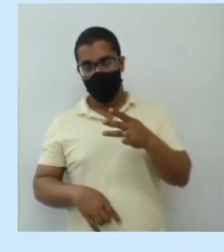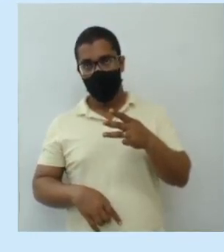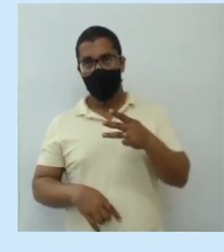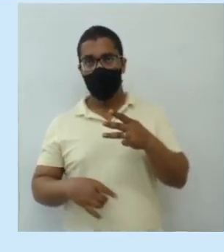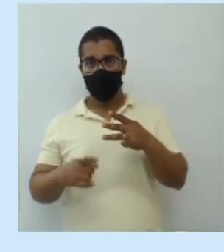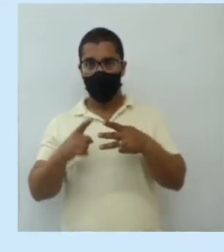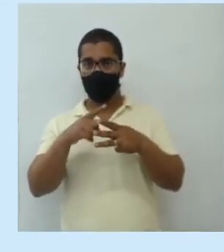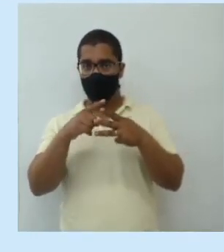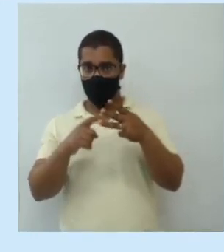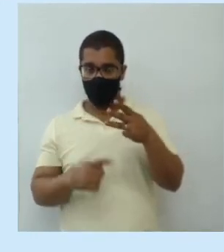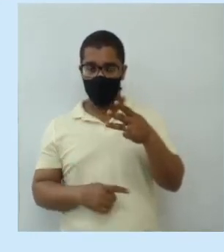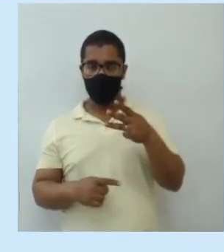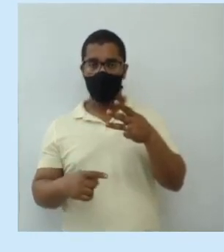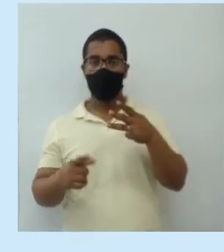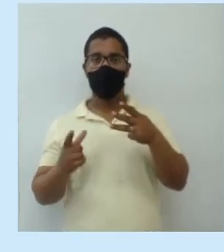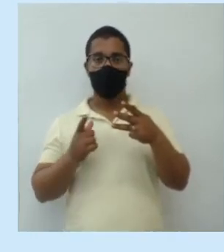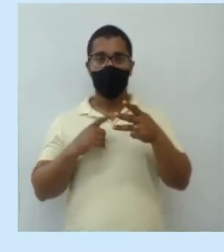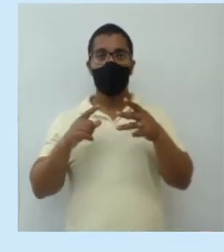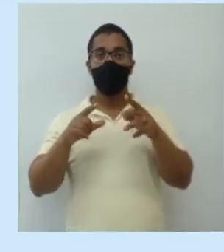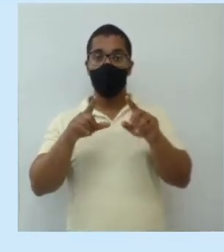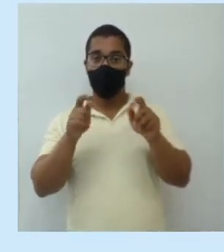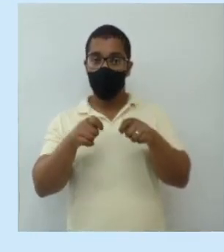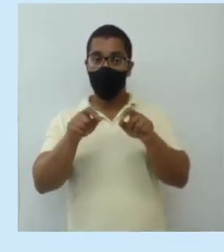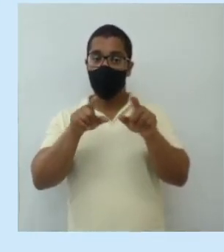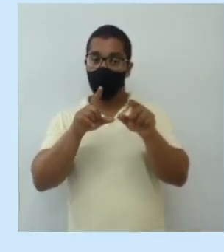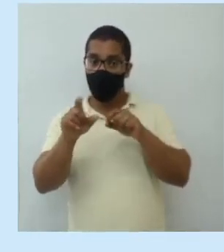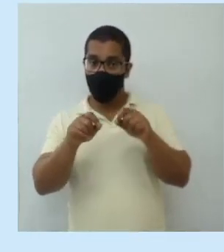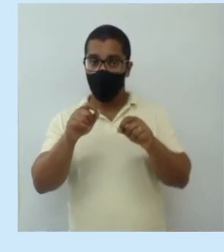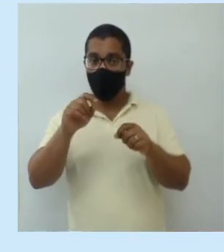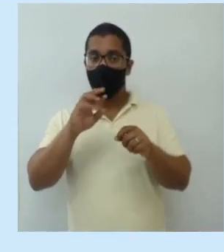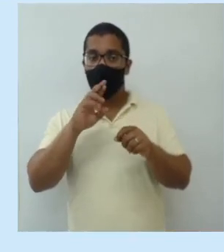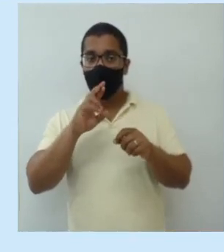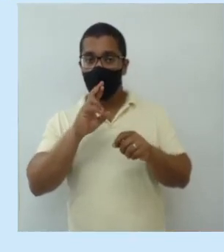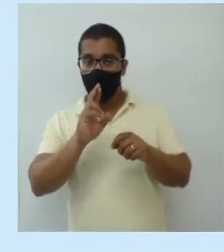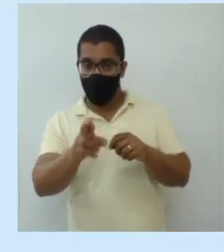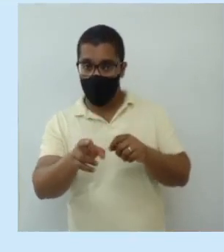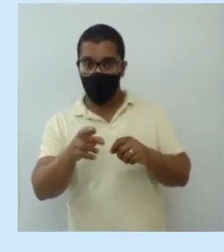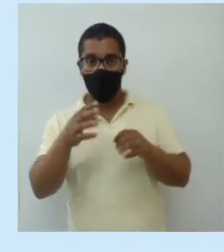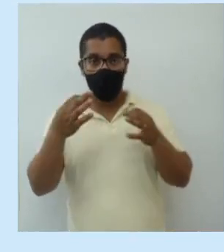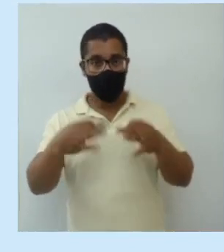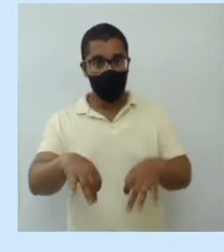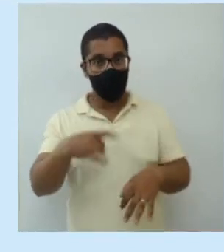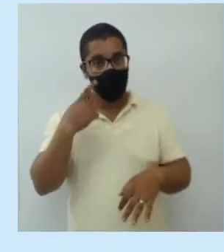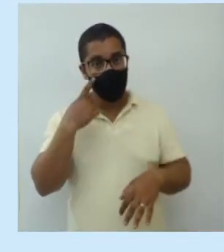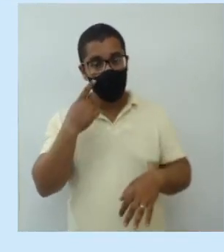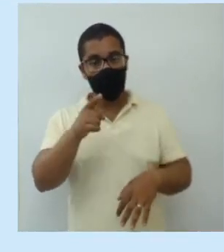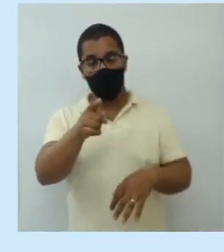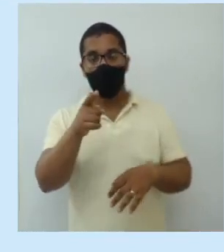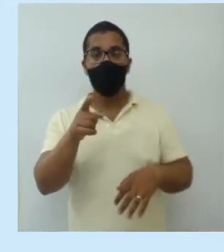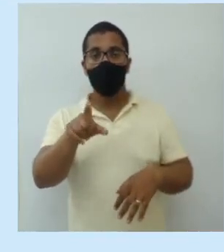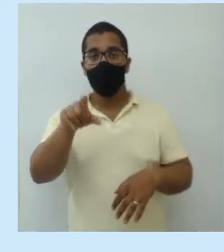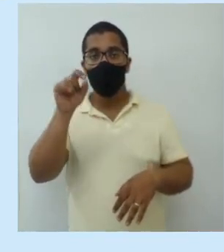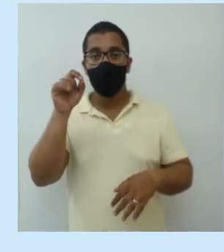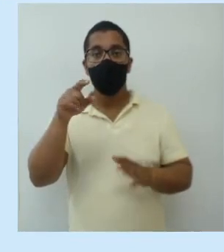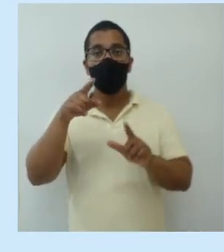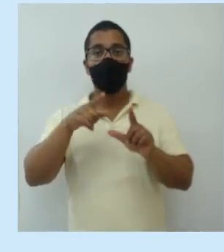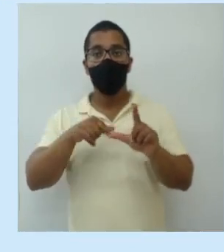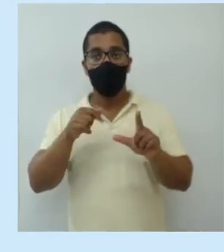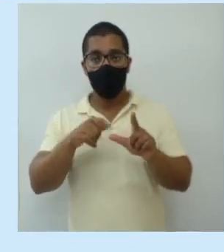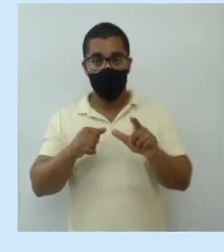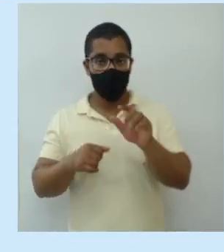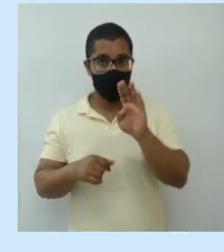vamos ter aí três opções que nos levam a refletir. Mas aí, se vocês marcaram a